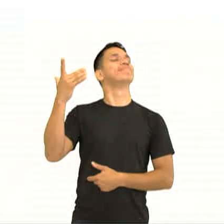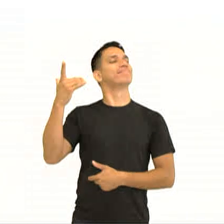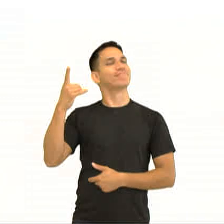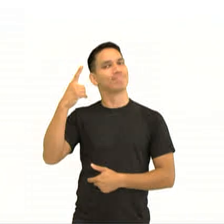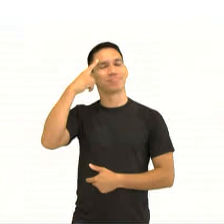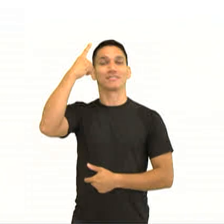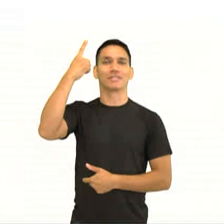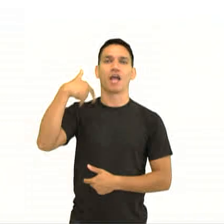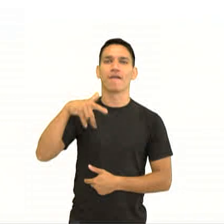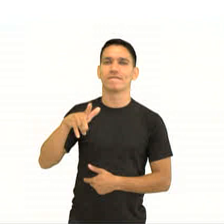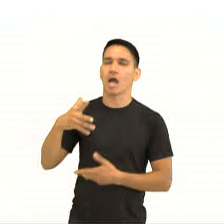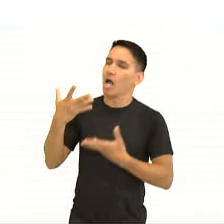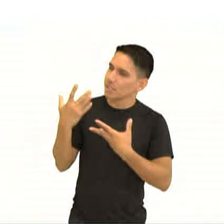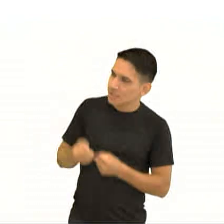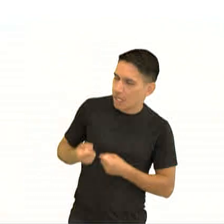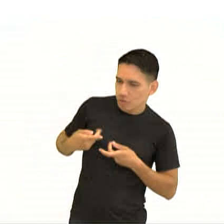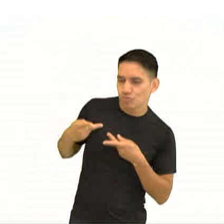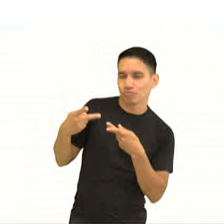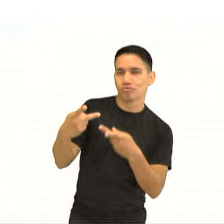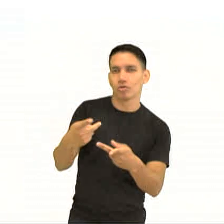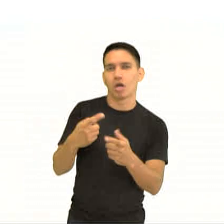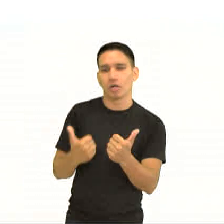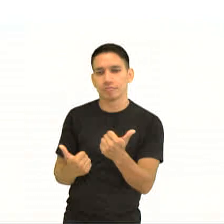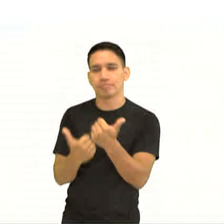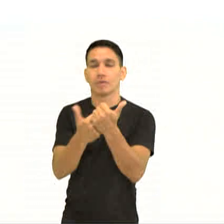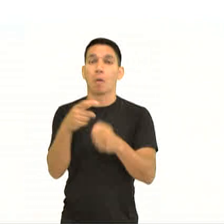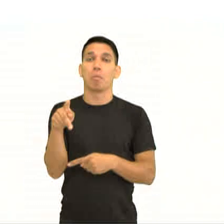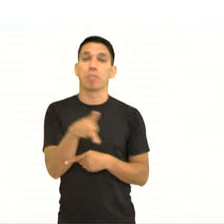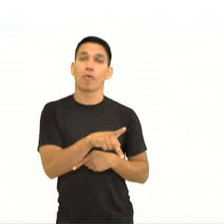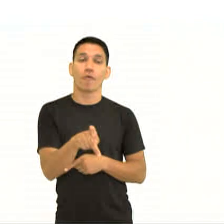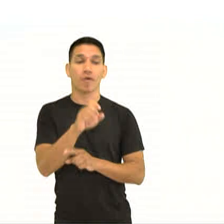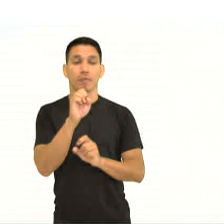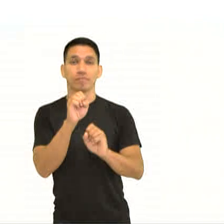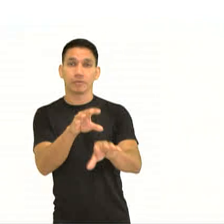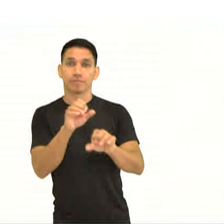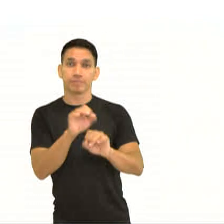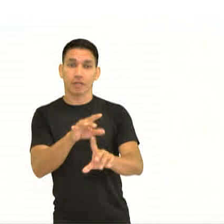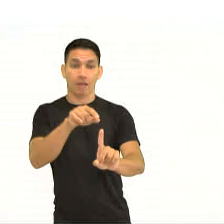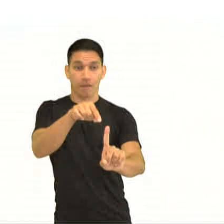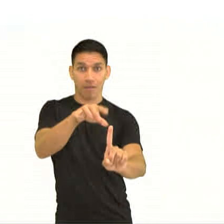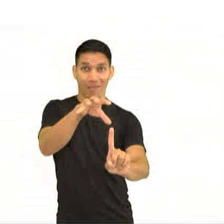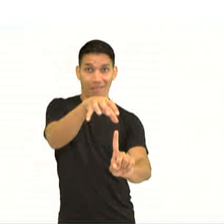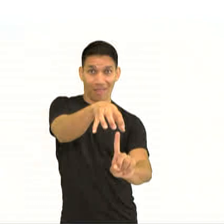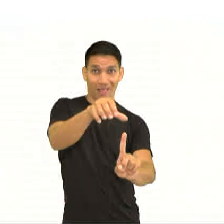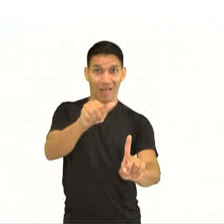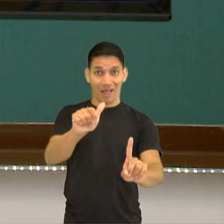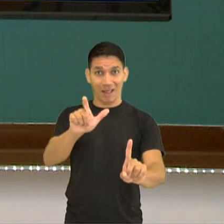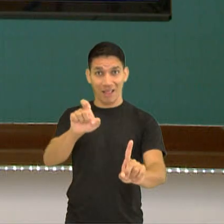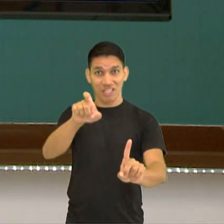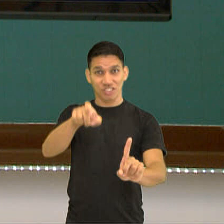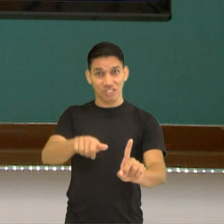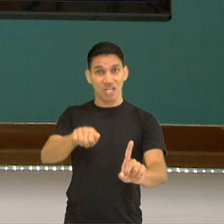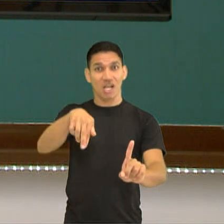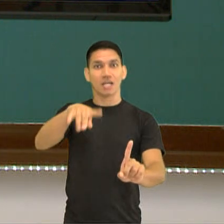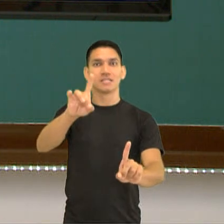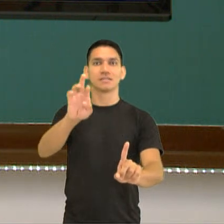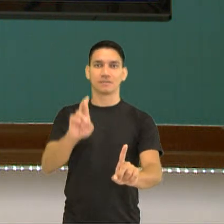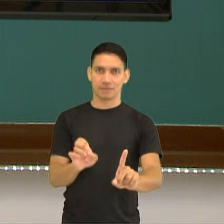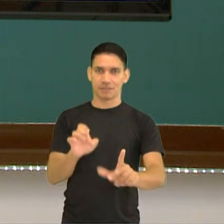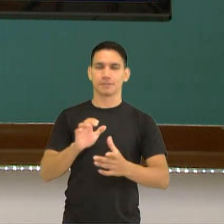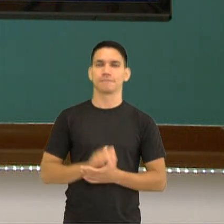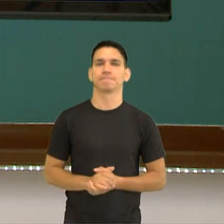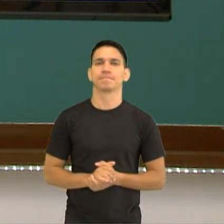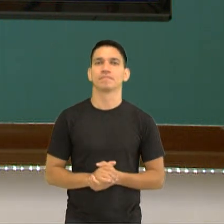então um convite para ser o preceptor, o professor de Alexandre o Grande. Anos depois, em 335